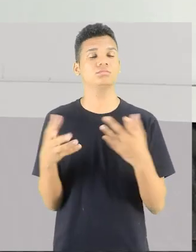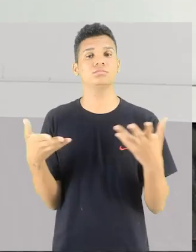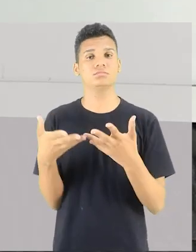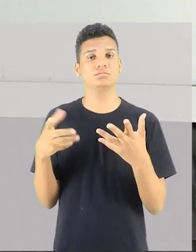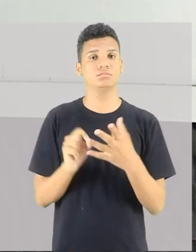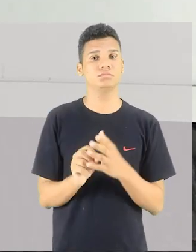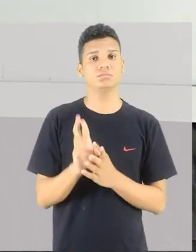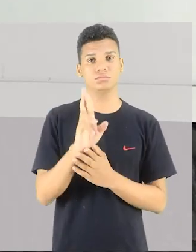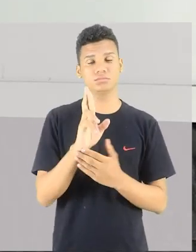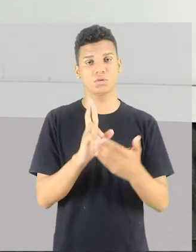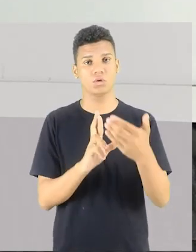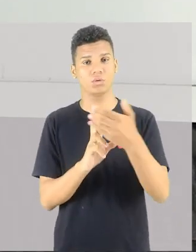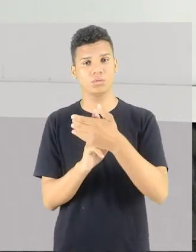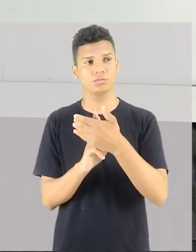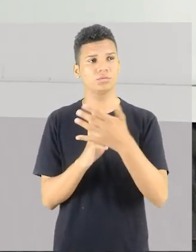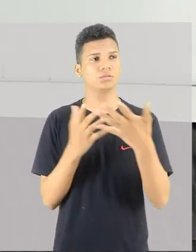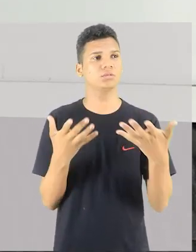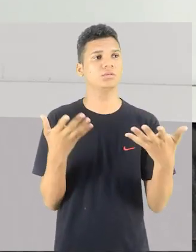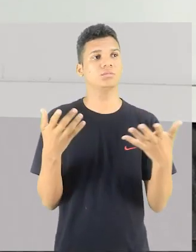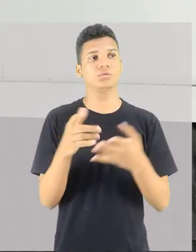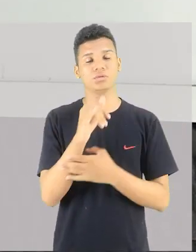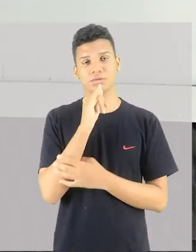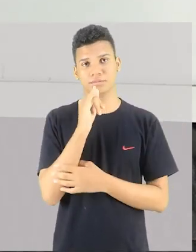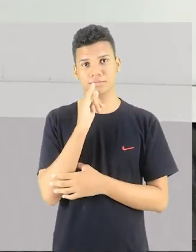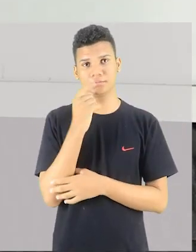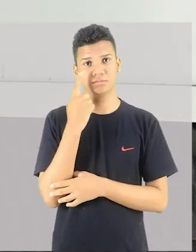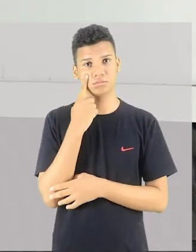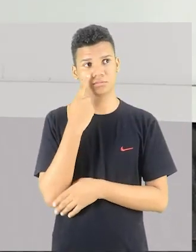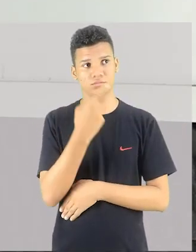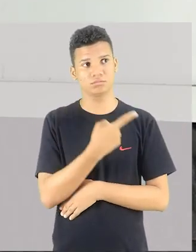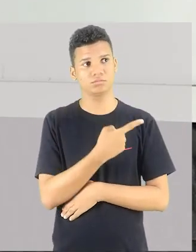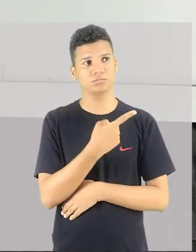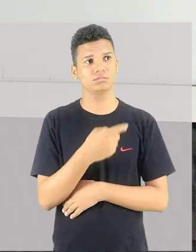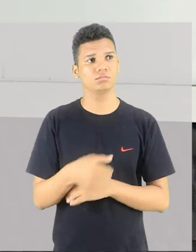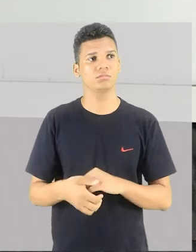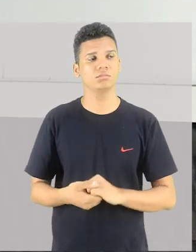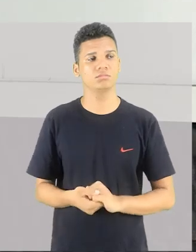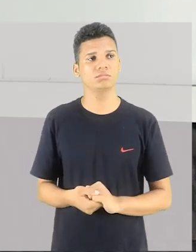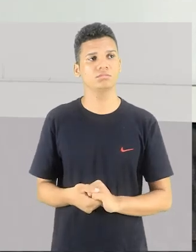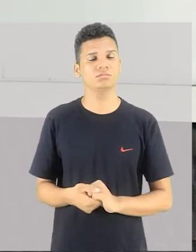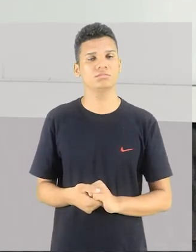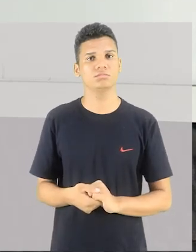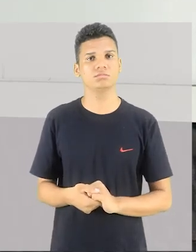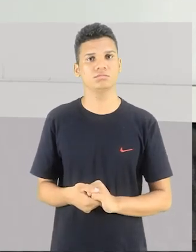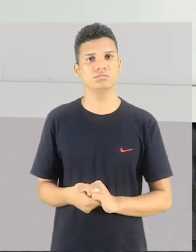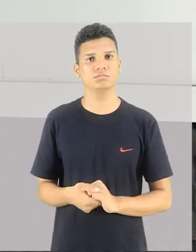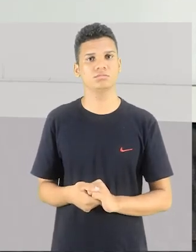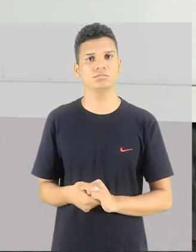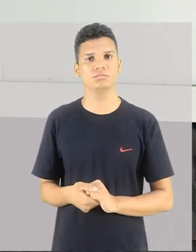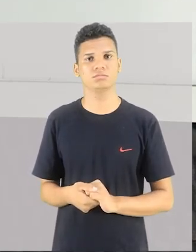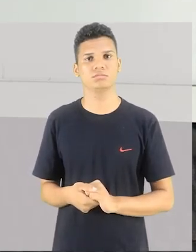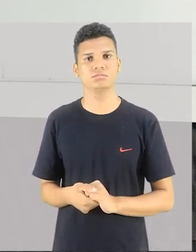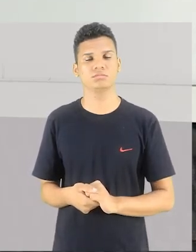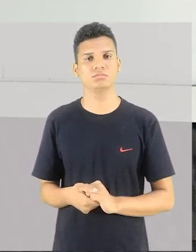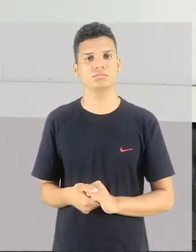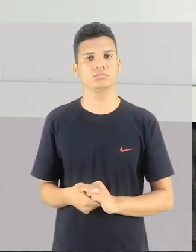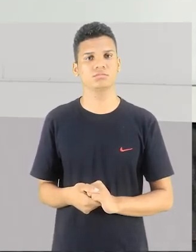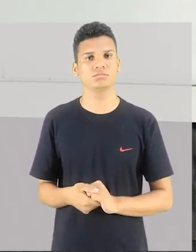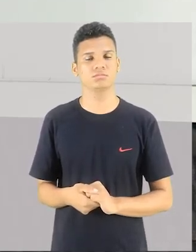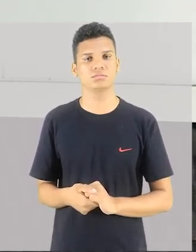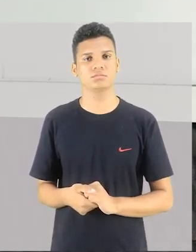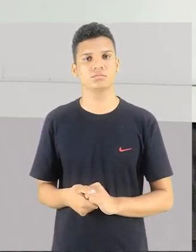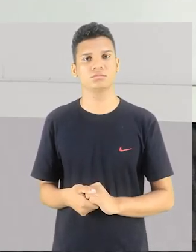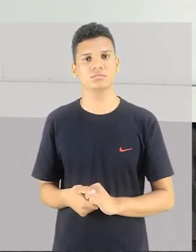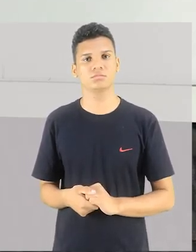esse rão aqui então levando o menos rzinho ao quadrado vai ficar rão ao quadrado qu a rzinho